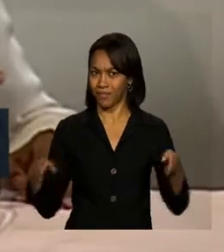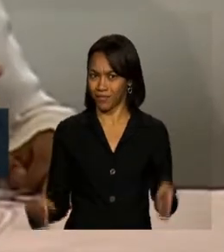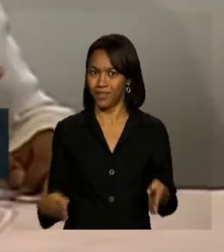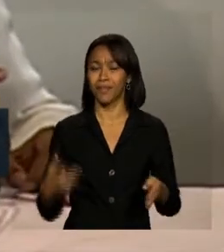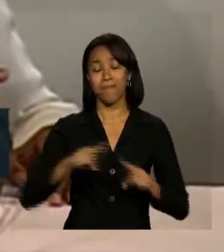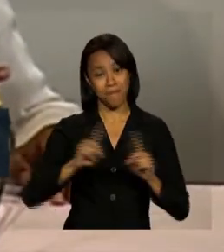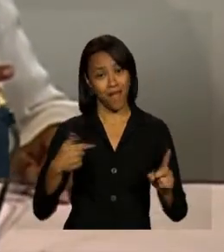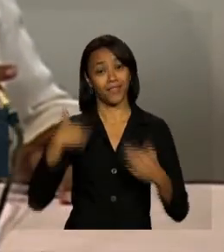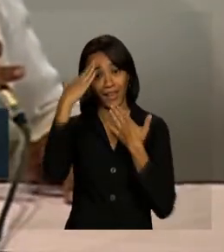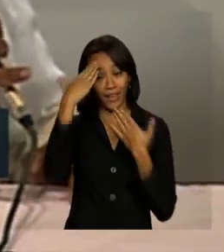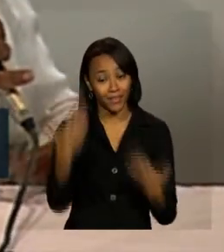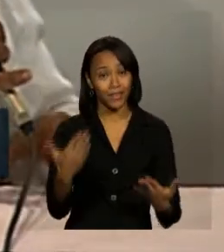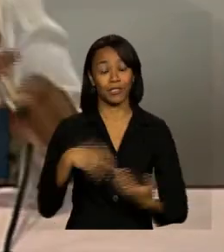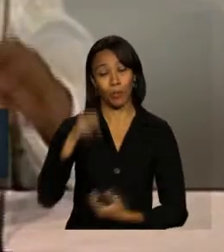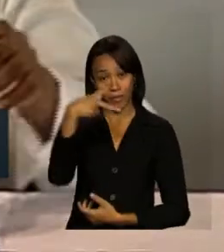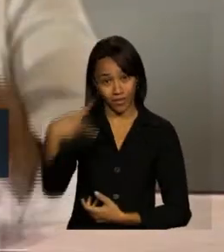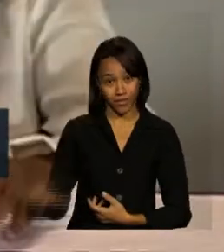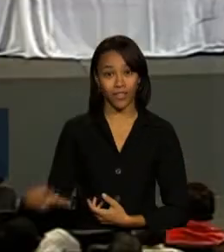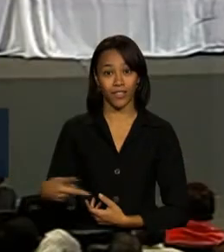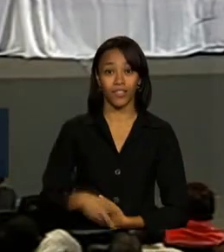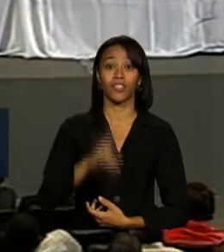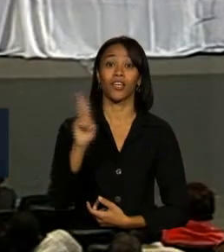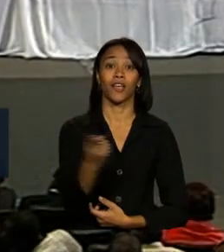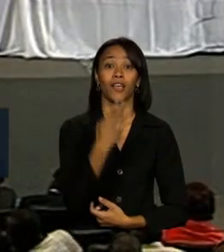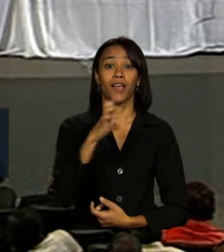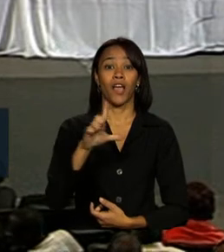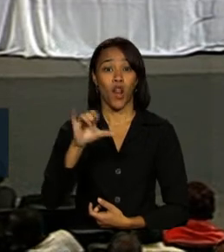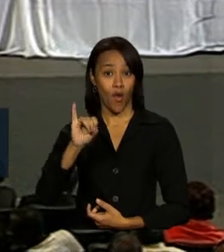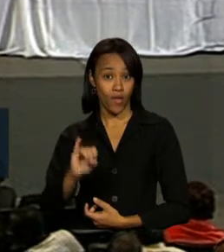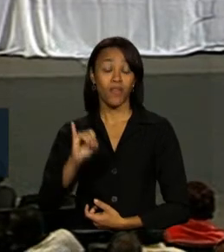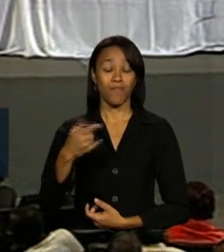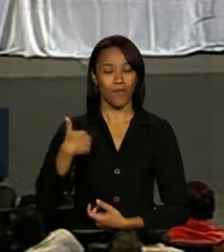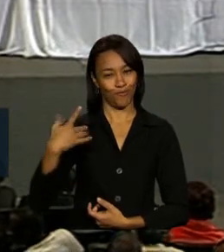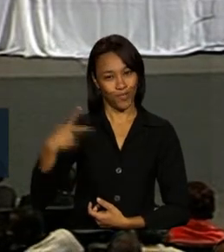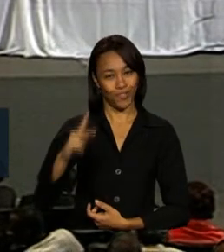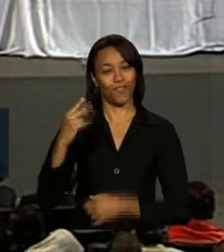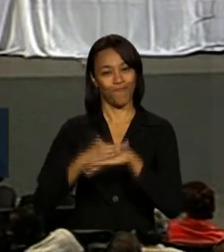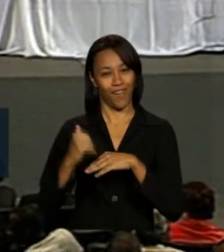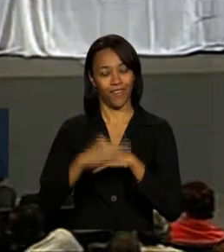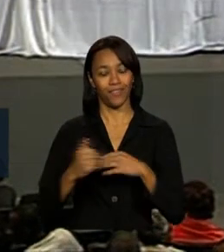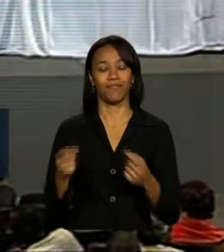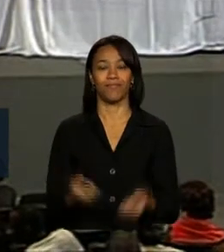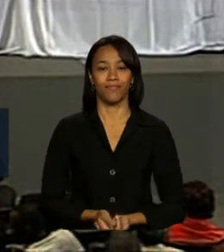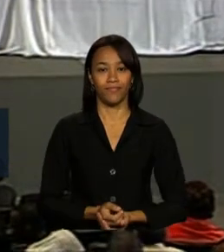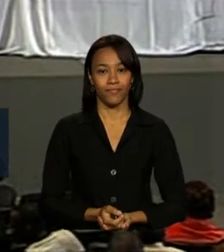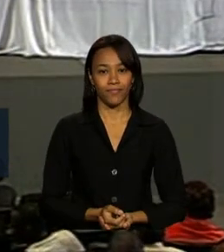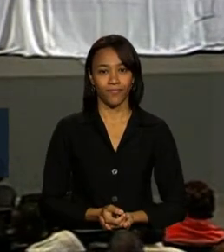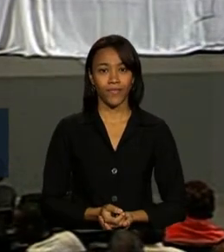mas agradeço ao presidente Eloy, pela generosidade, e